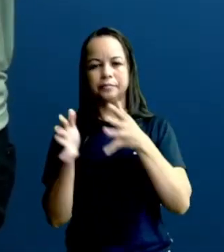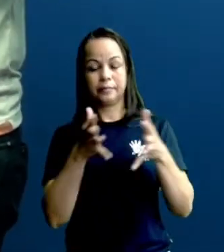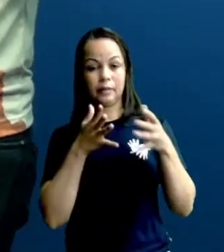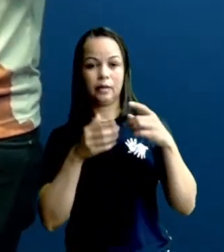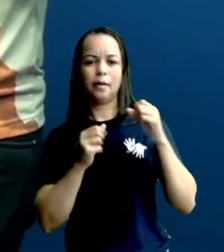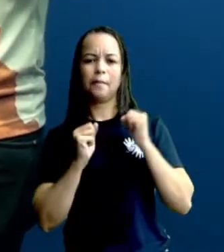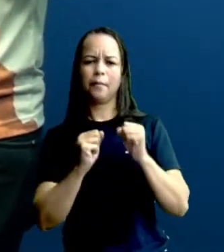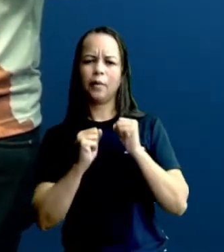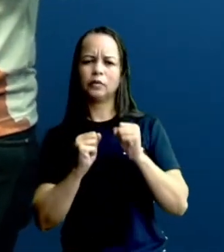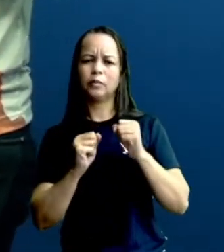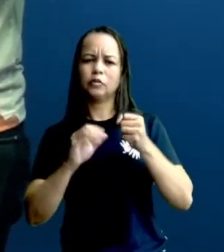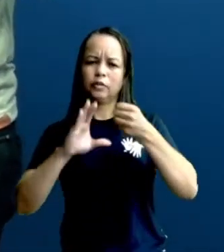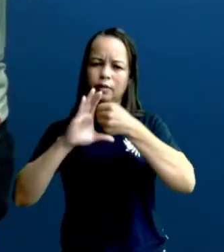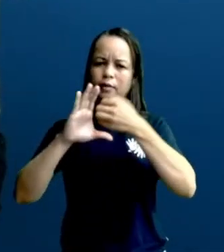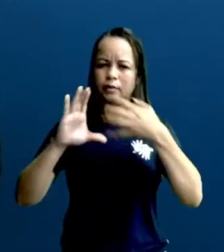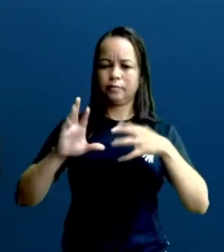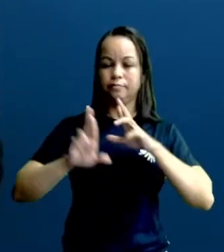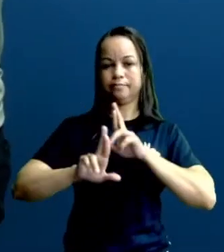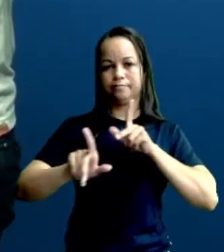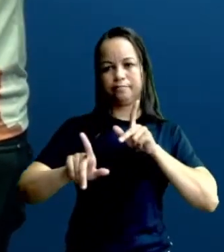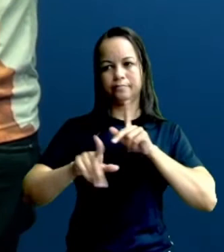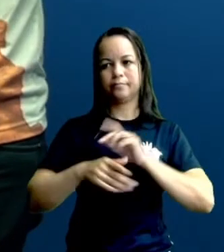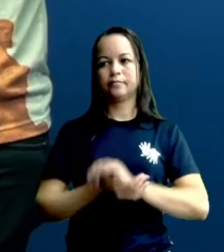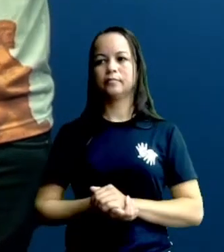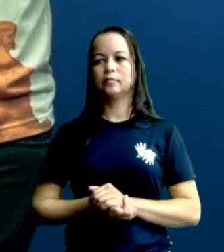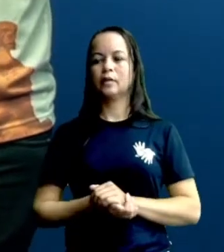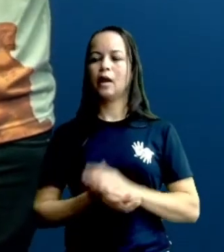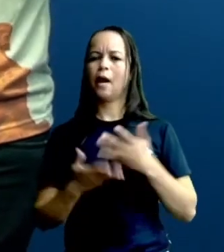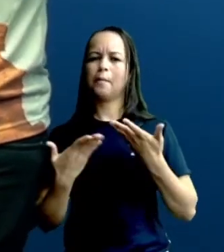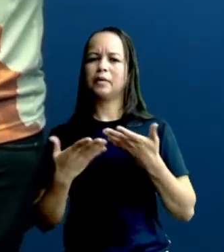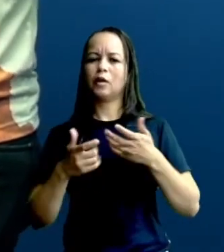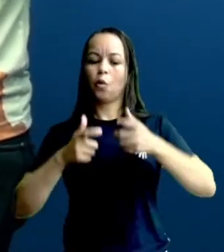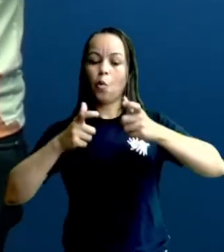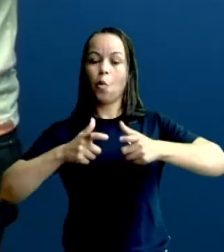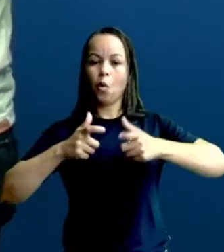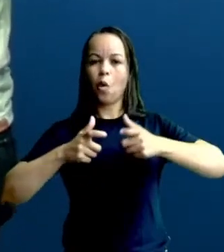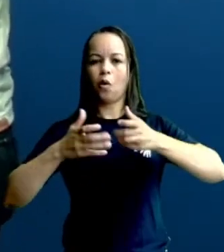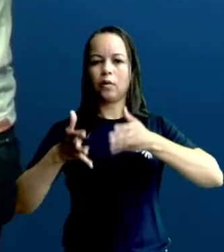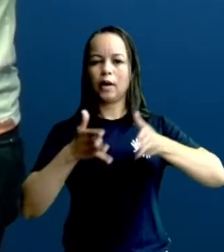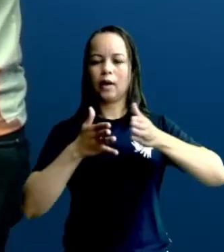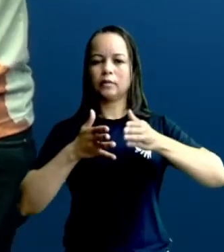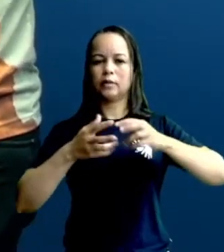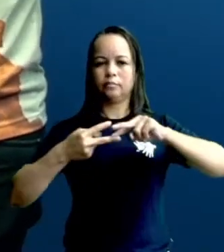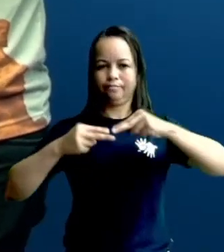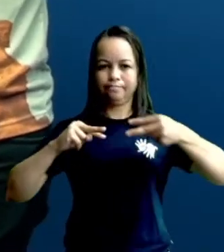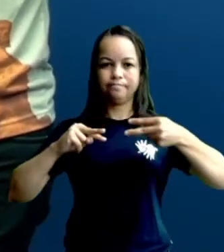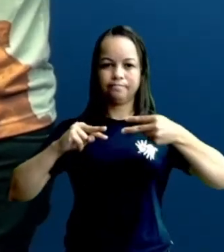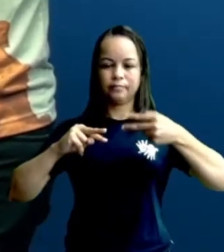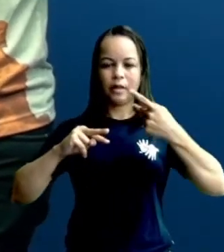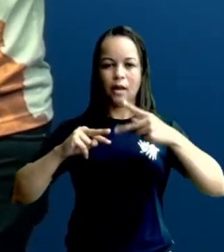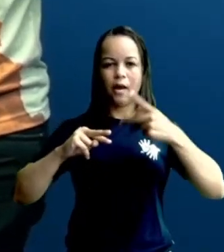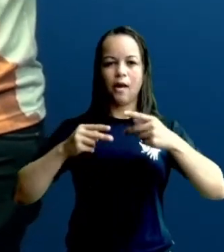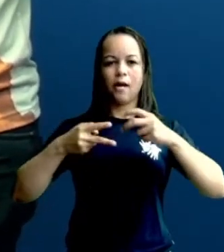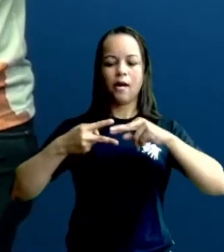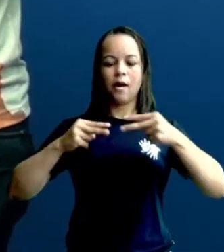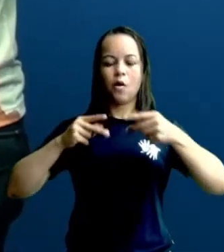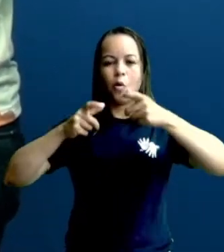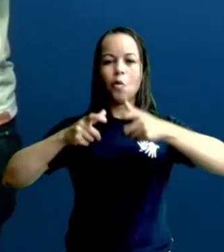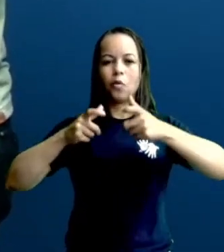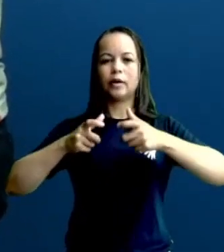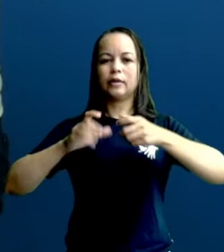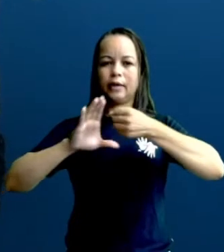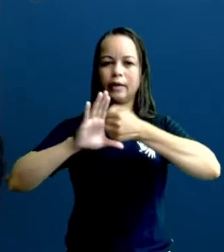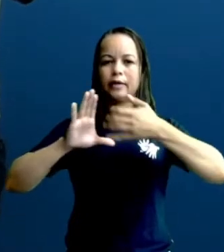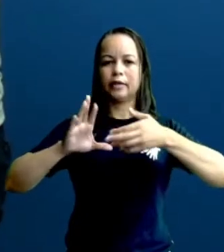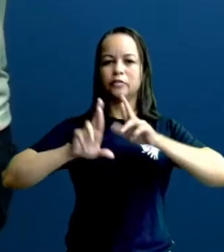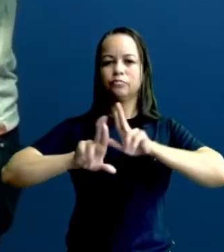podemos ter características diferentes. E, apesar de ter mesmo um local para determinado gene, naquele local pode gerar características